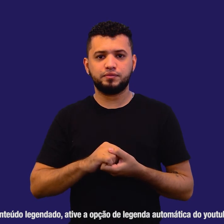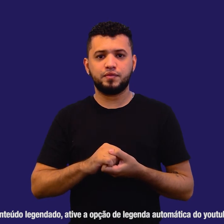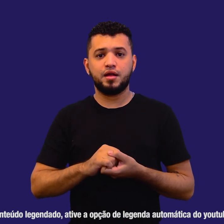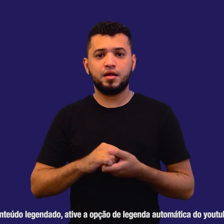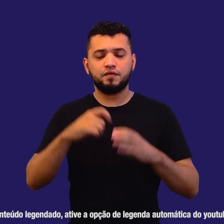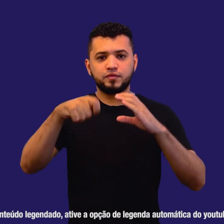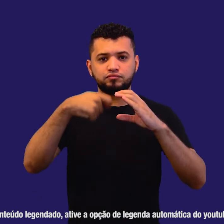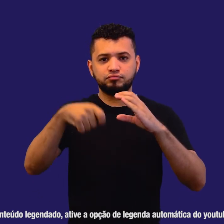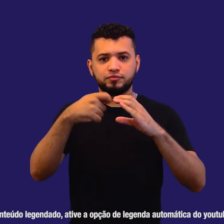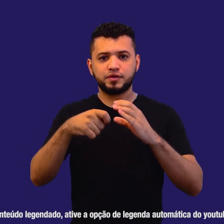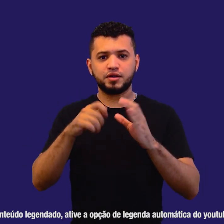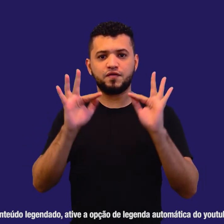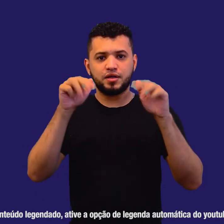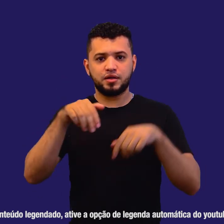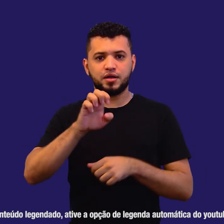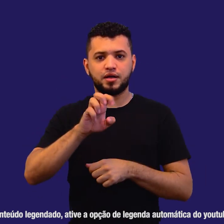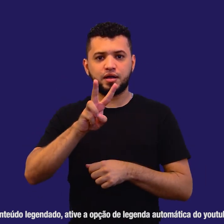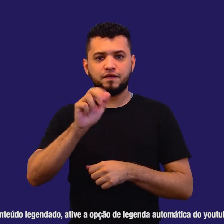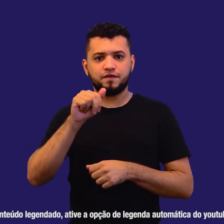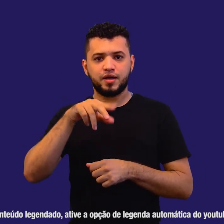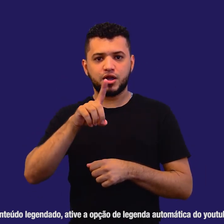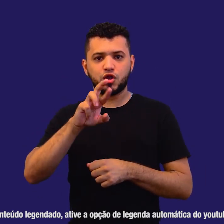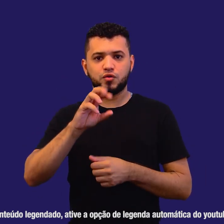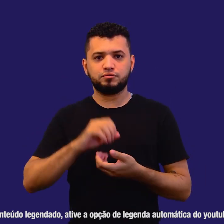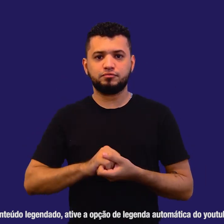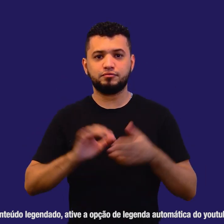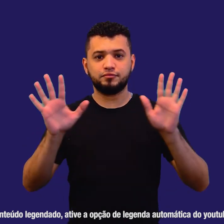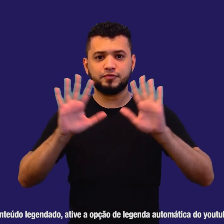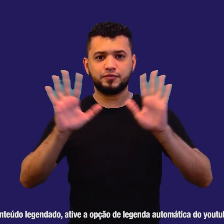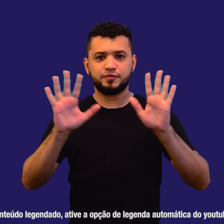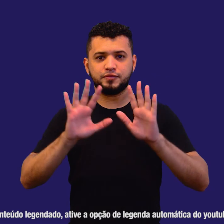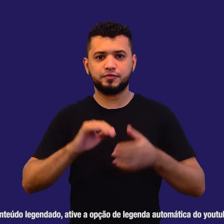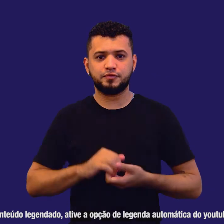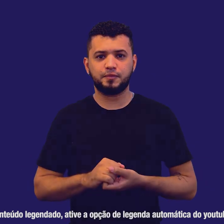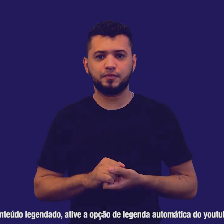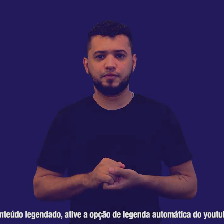gravação e a finalização são de Evandro Gangana. Até a próxima!